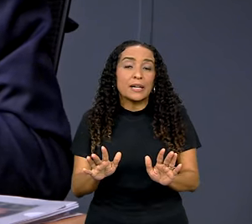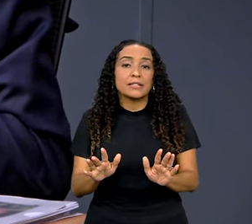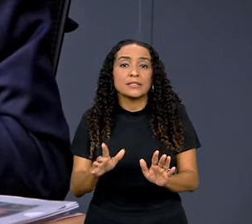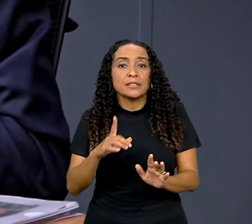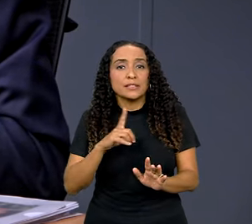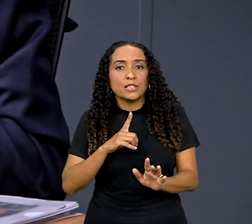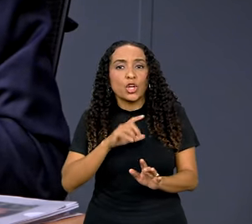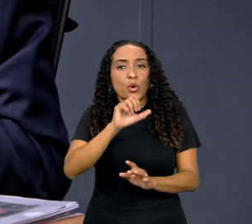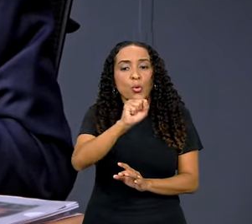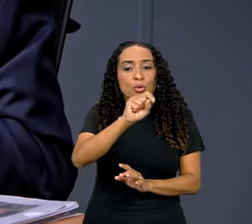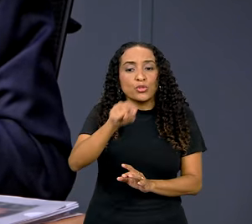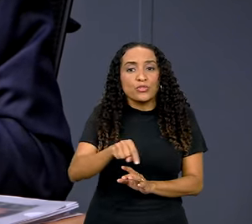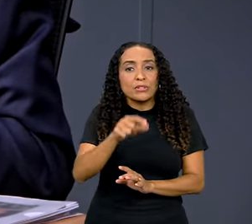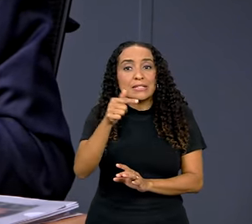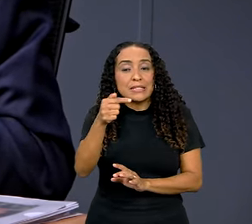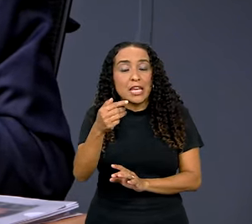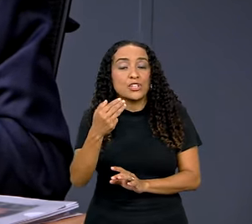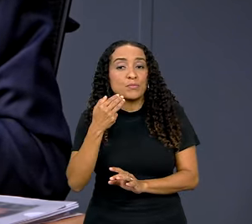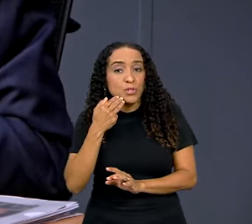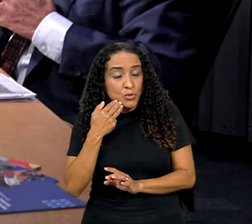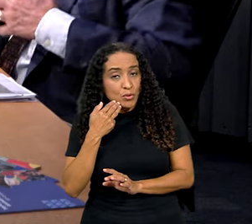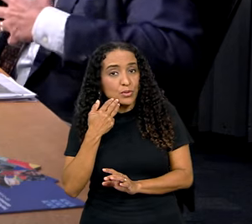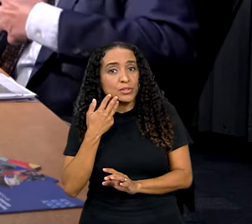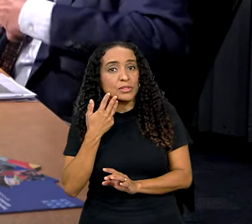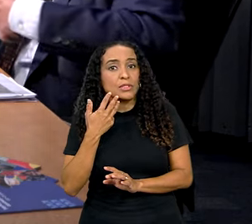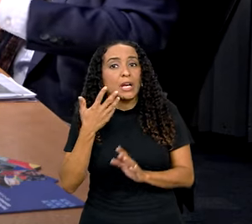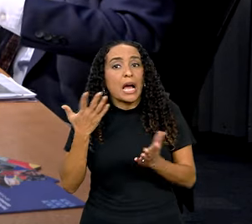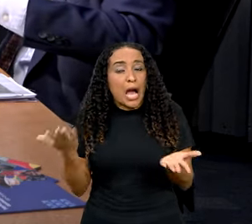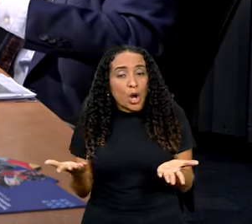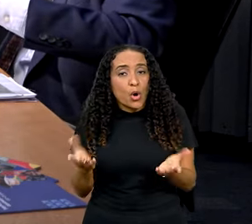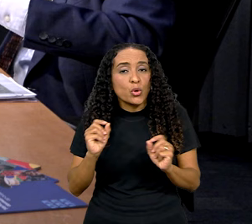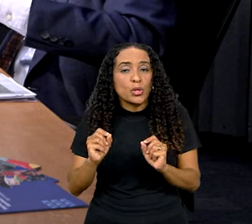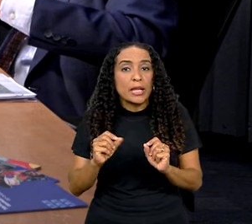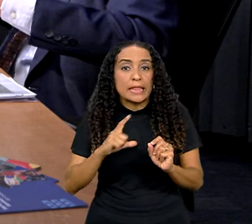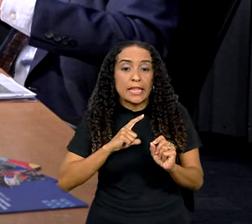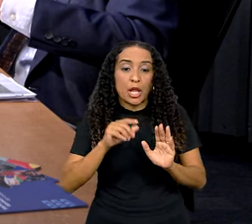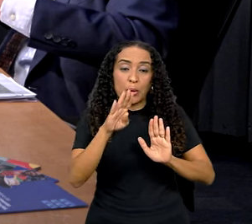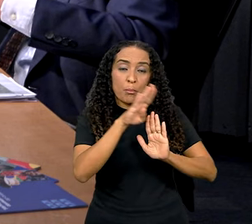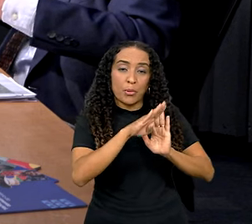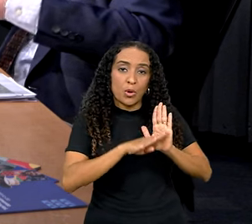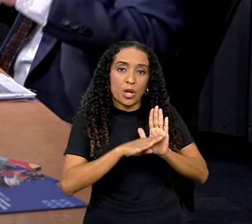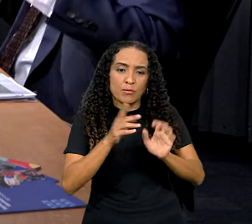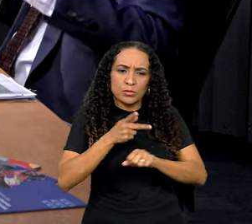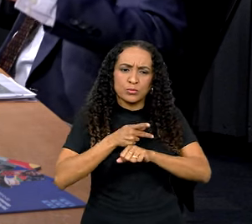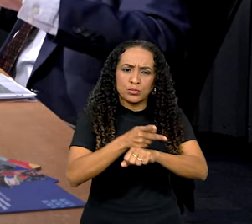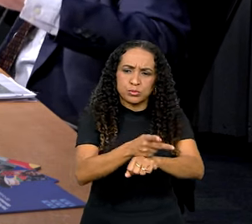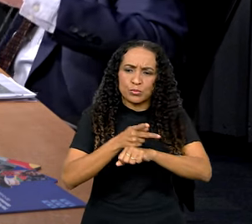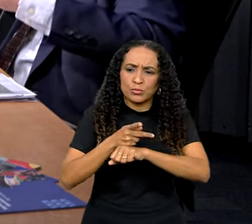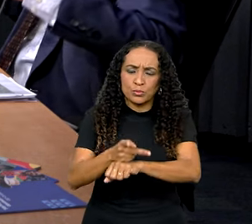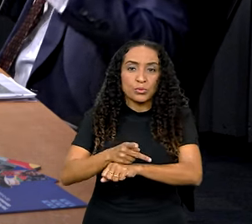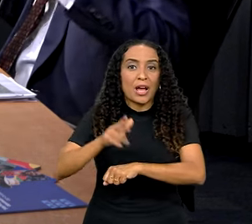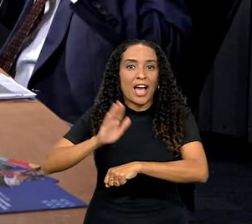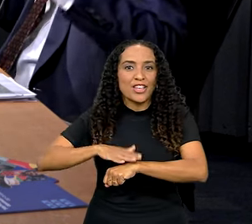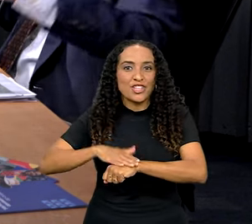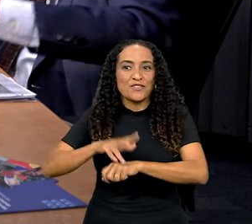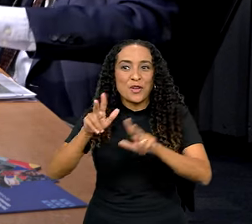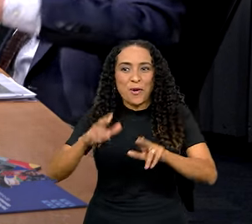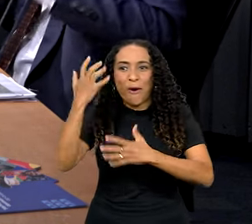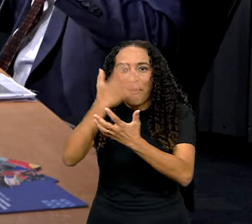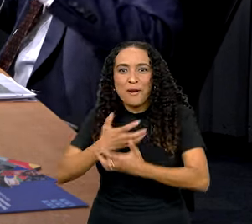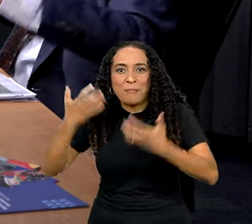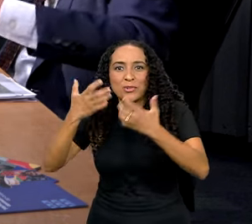ainda temos 8,7 bilhões então nós estamos agora com o programa buscativa he como foi dito na